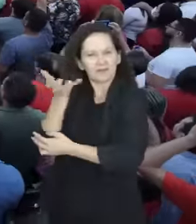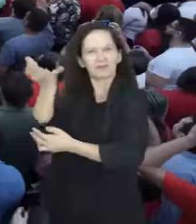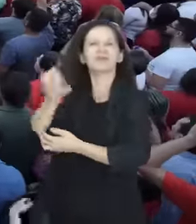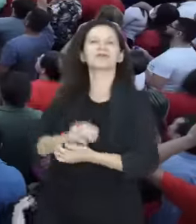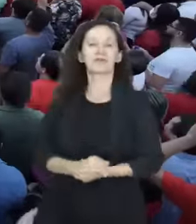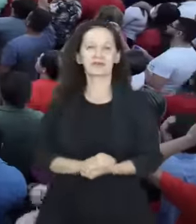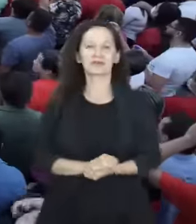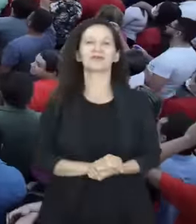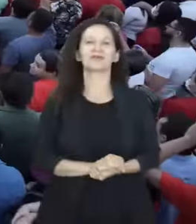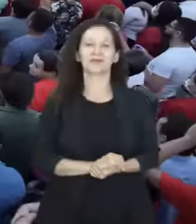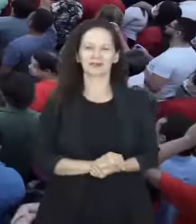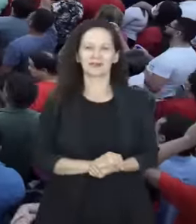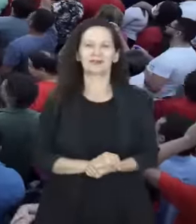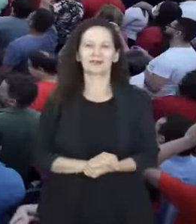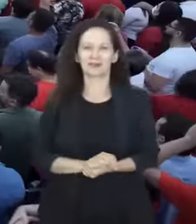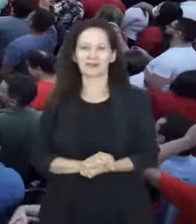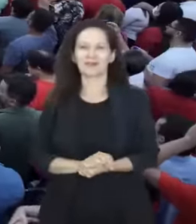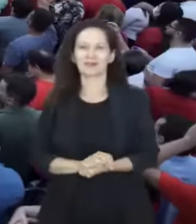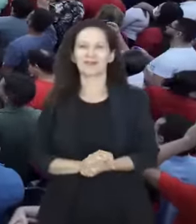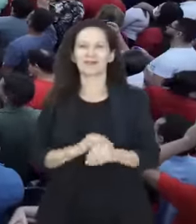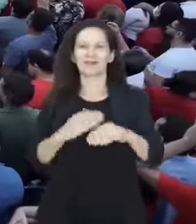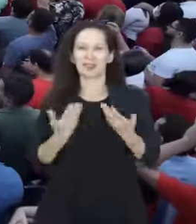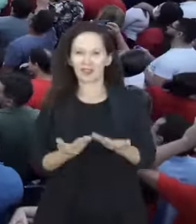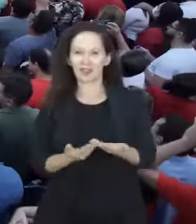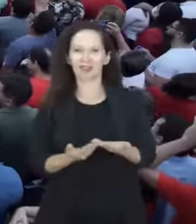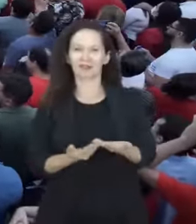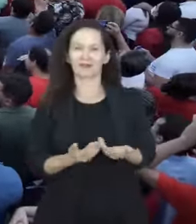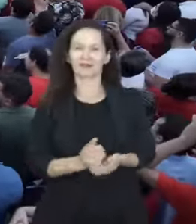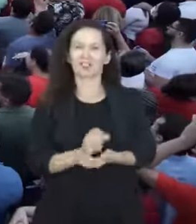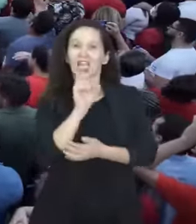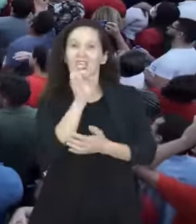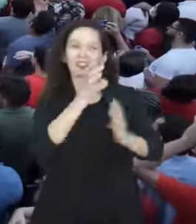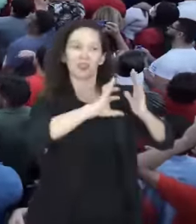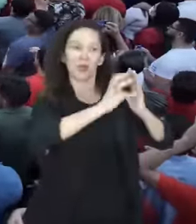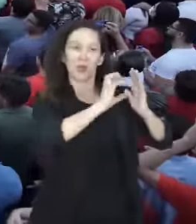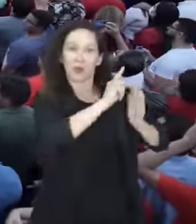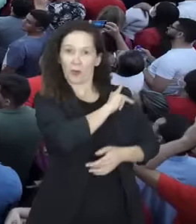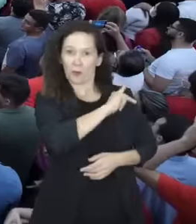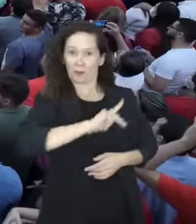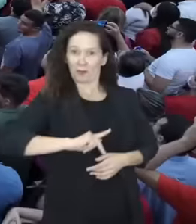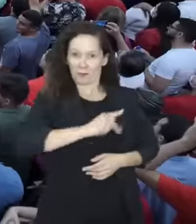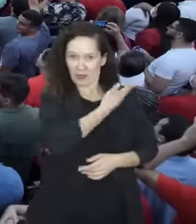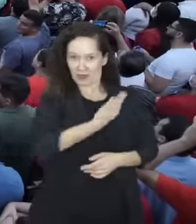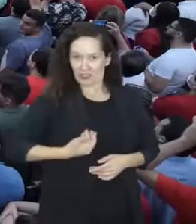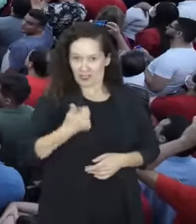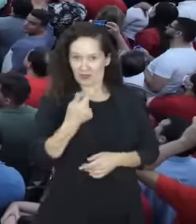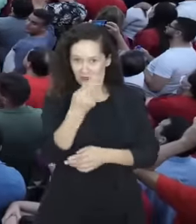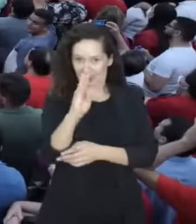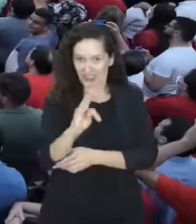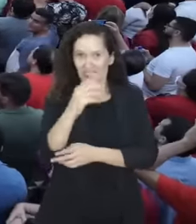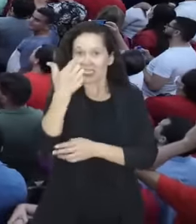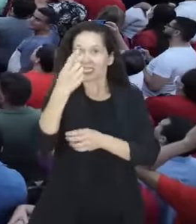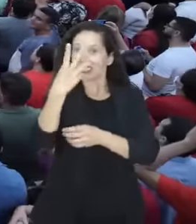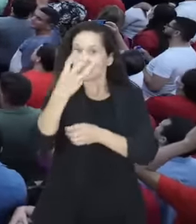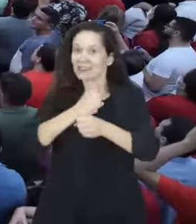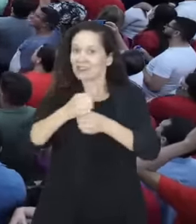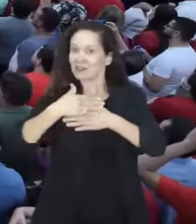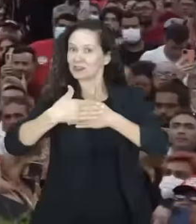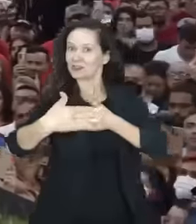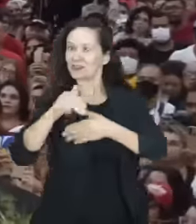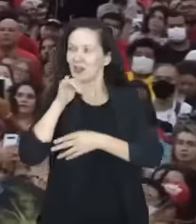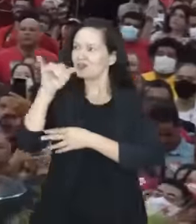Bastou. Bastou o PT governar 13 anos para eles dizerem: o aeroporto está